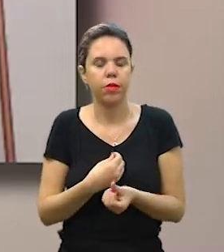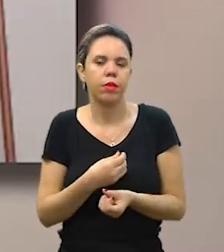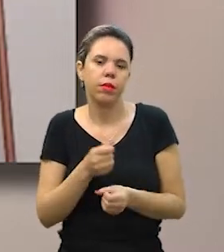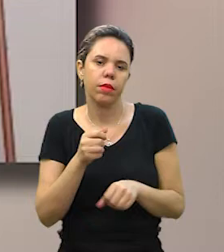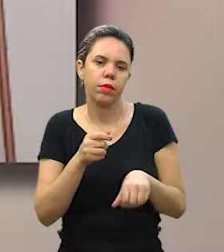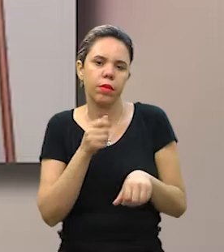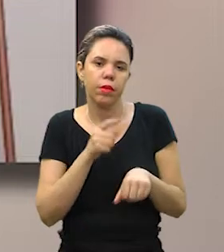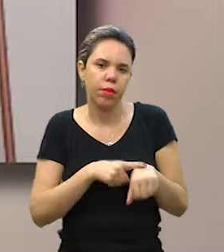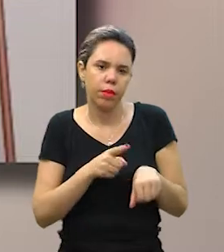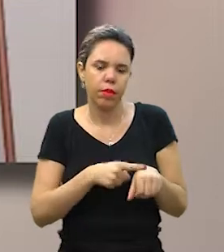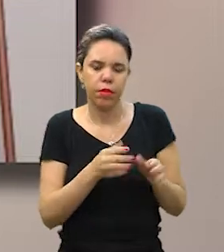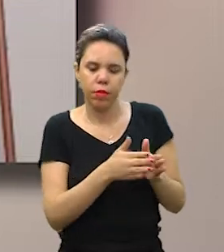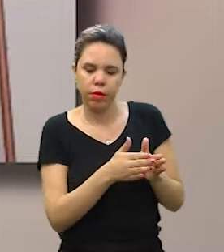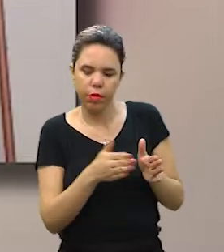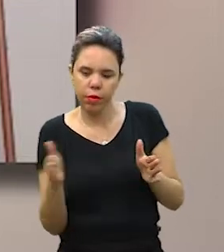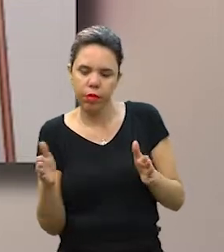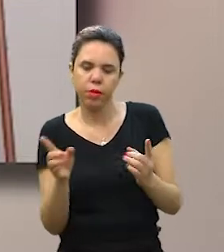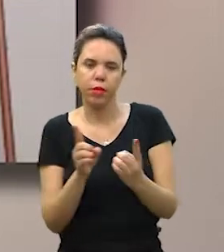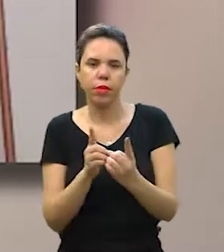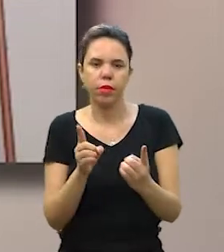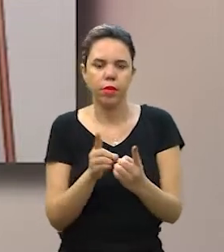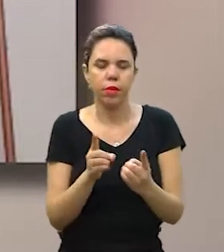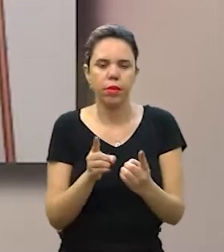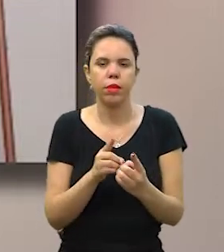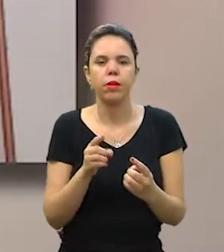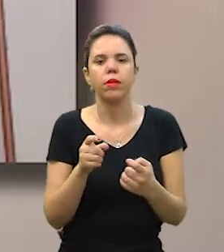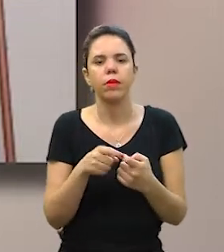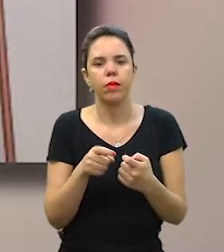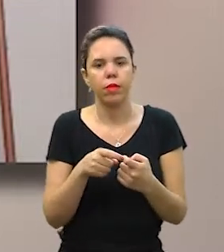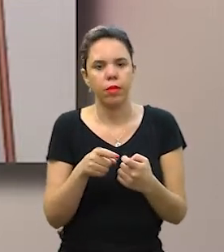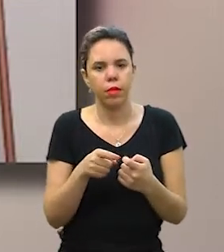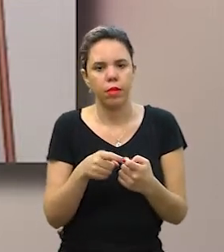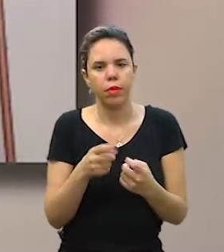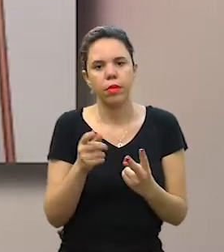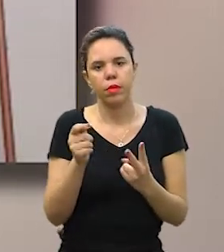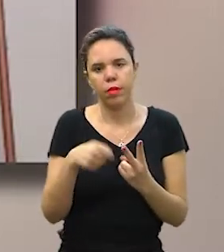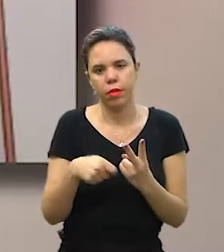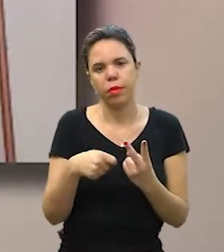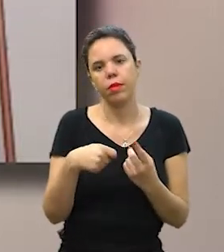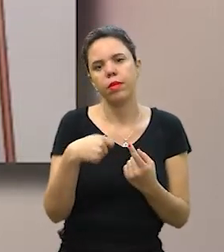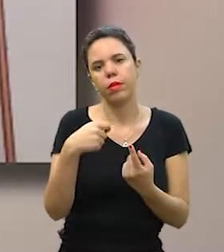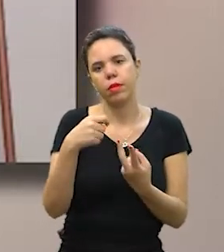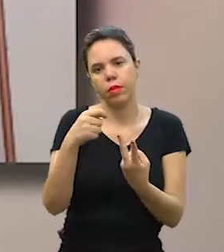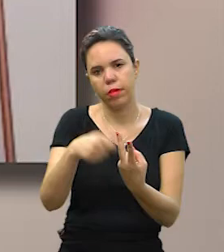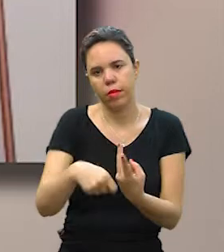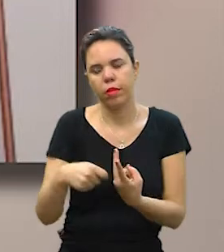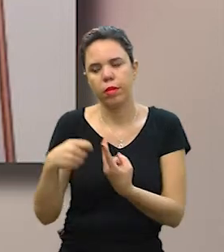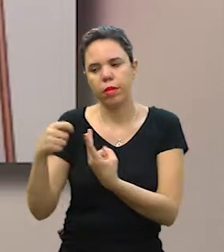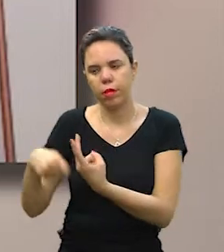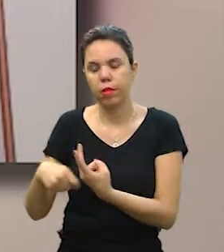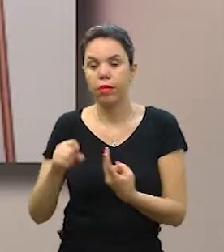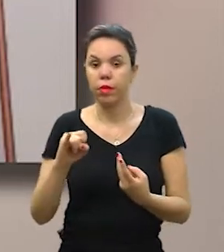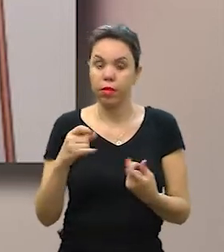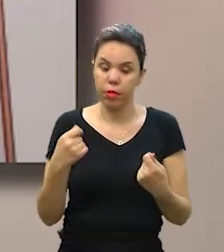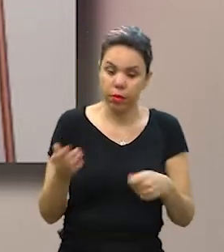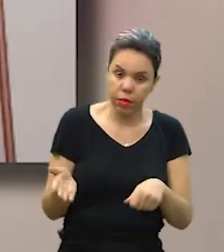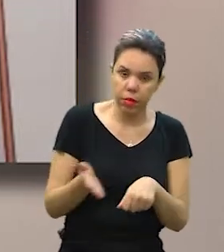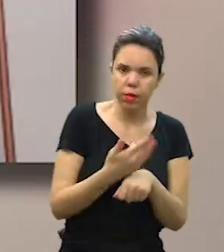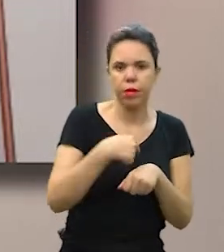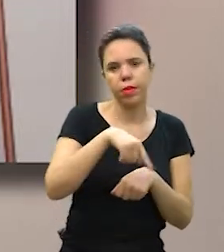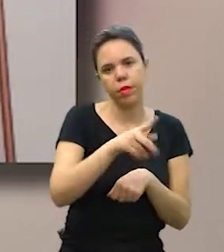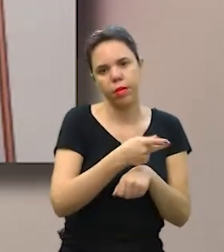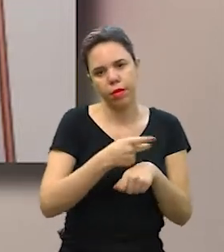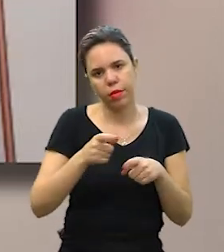uma espaçada nessa rotina pediátrica para cada 2 meses. Claro que se precisar antes,